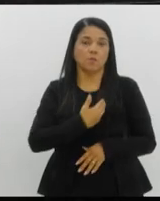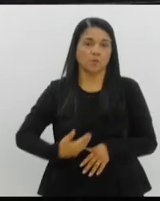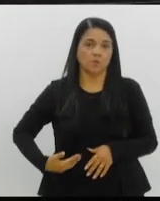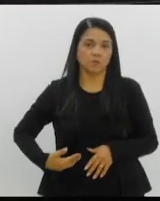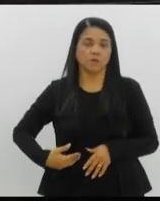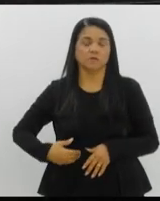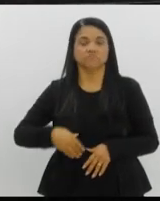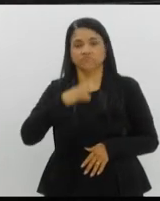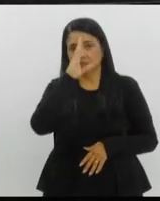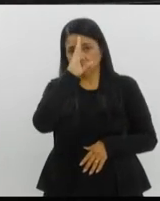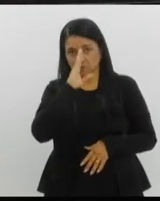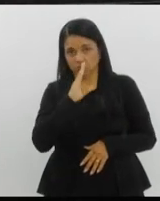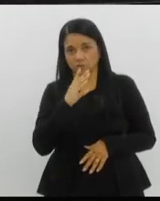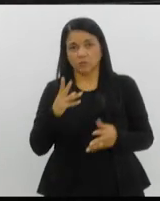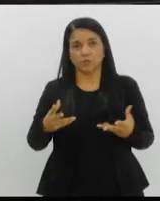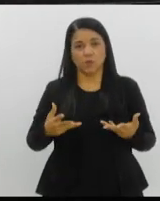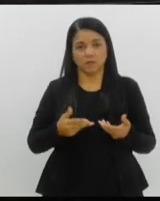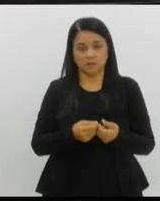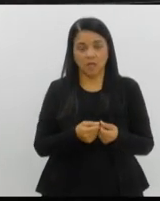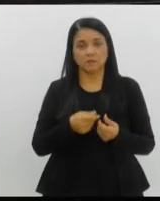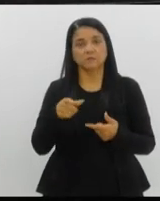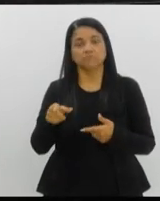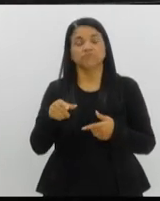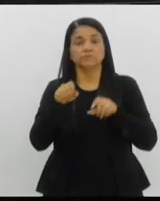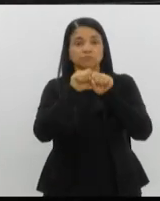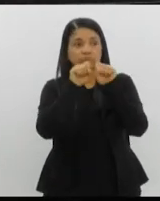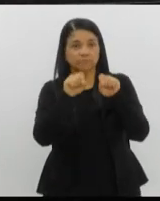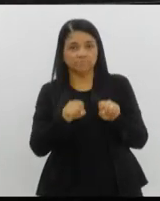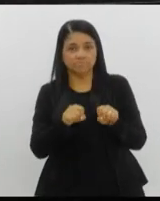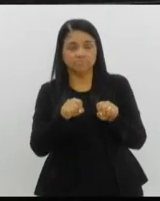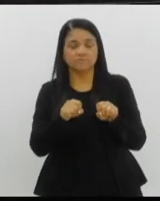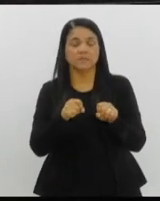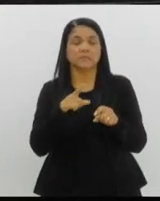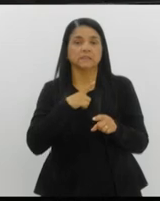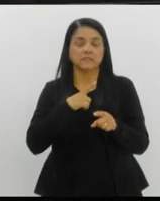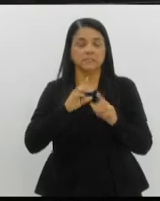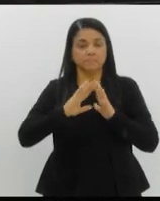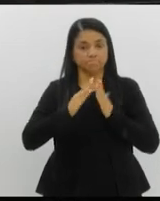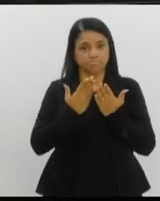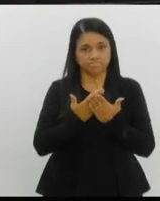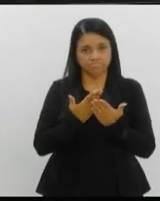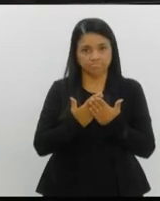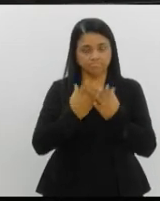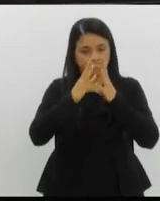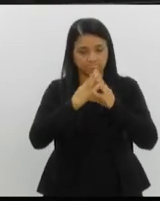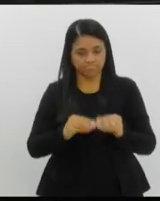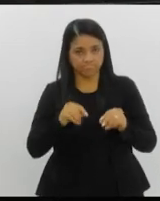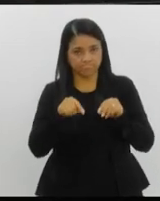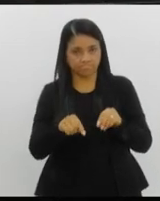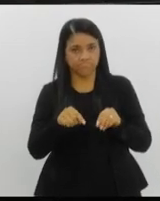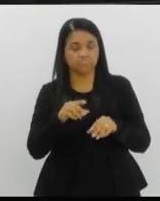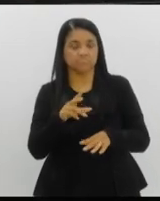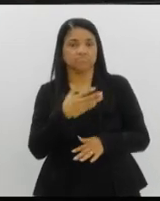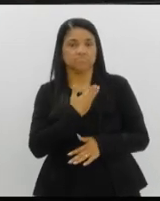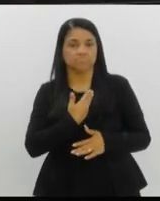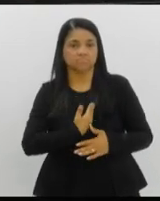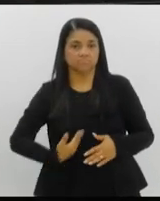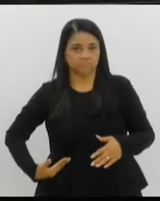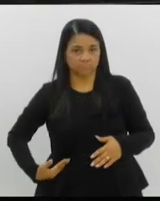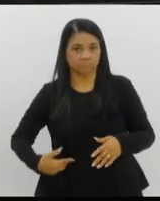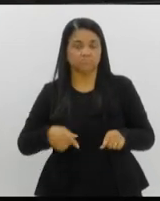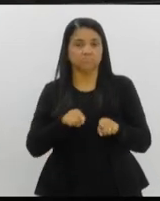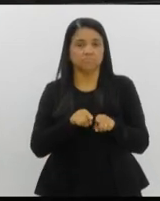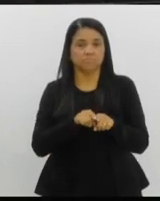ensino domiciliar que tenta desmontar as escolas, ora, falamos de uma gestão militarizada que impede